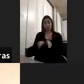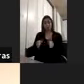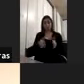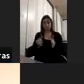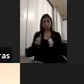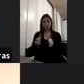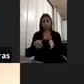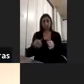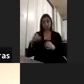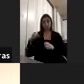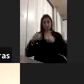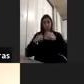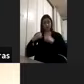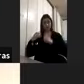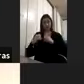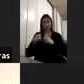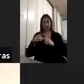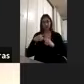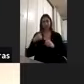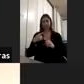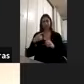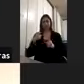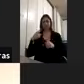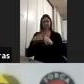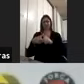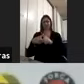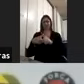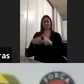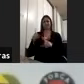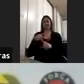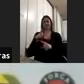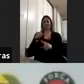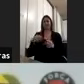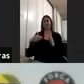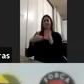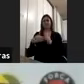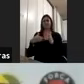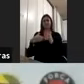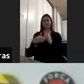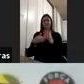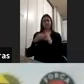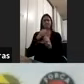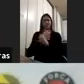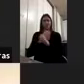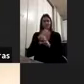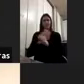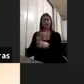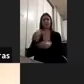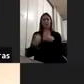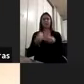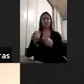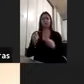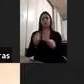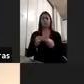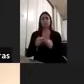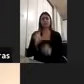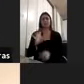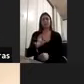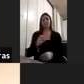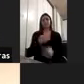sacanagem que uma direção no Brasil poderia ter feito. Porque, violência. Assim, violência. Violência, por quê, Gilson? Violência.